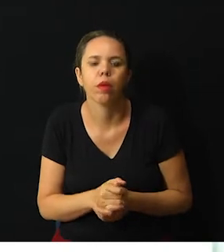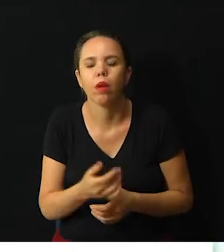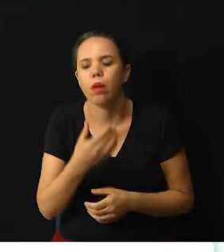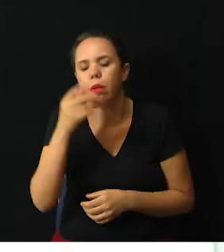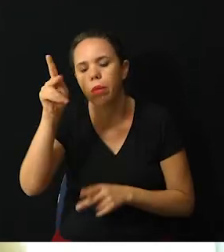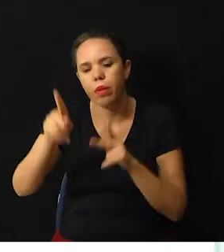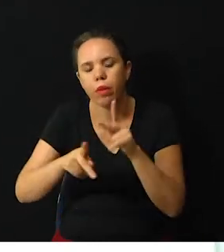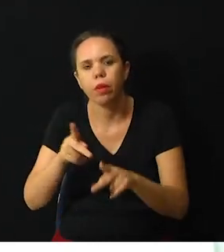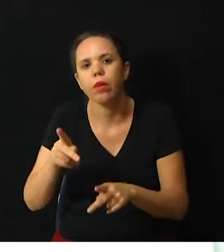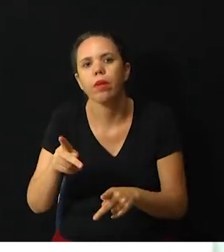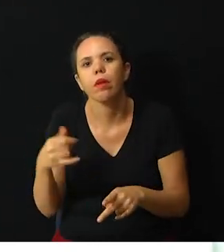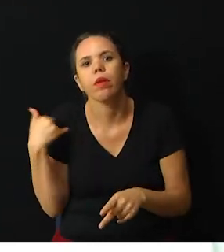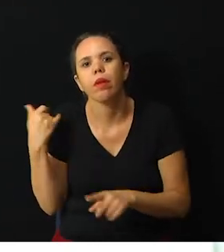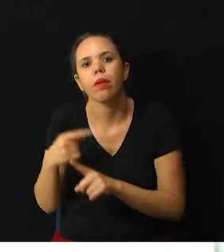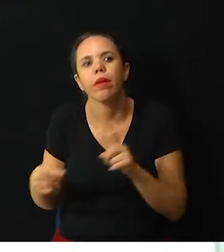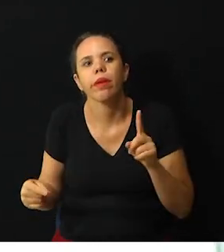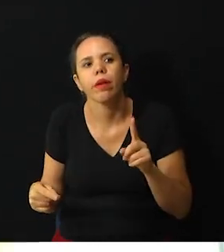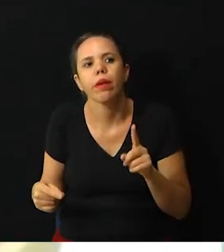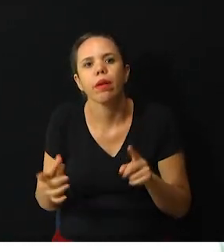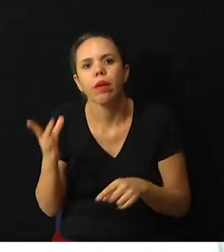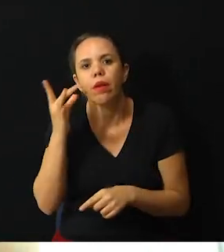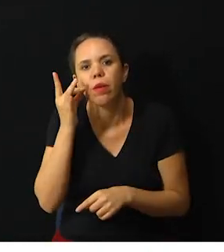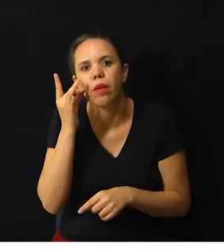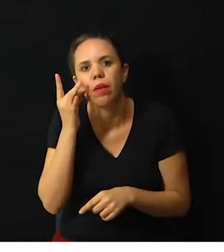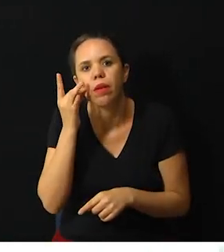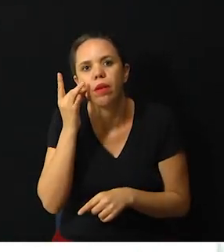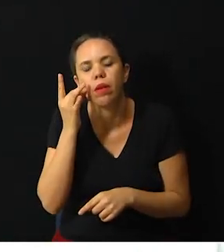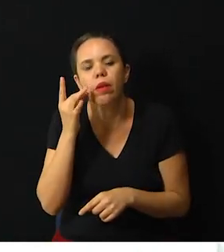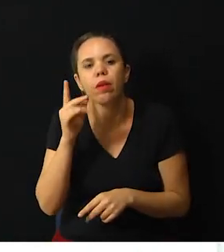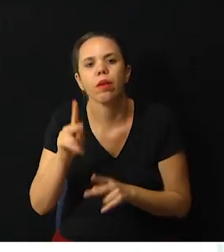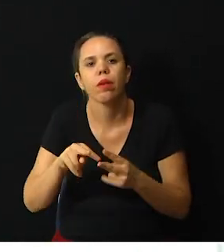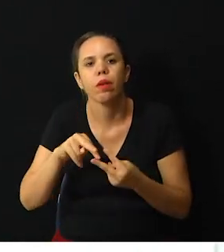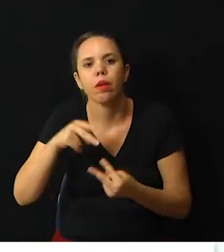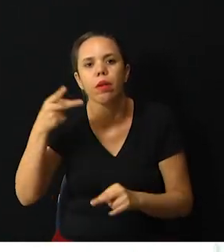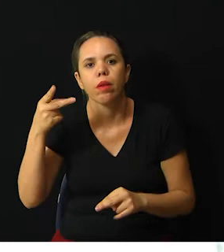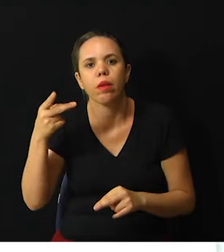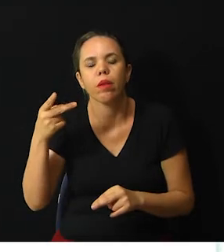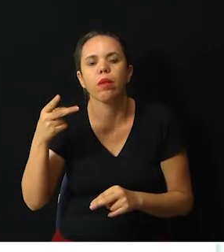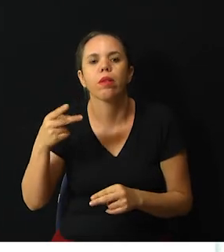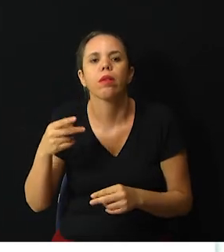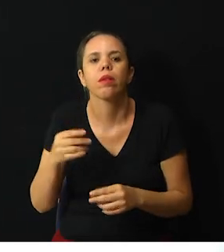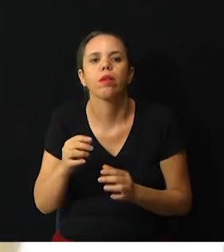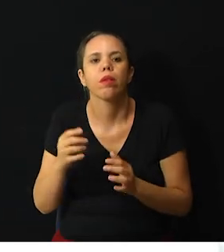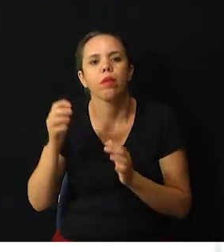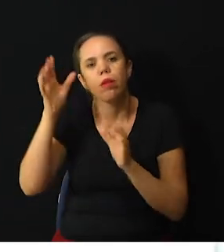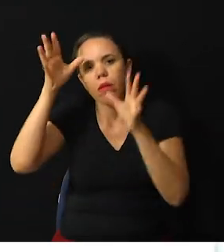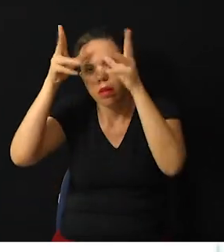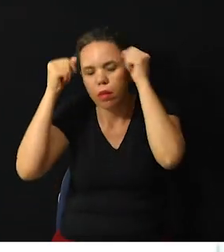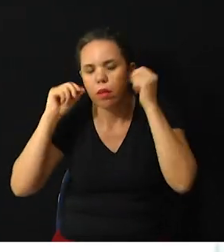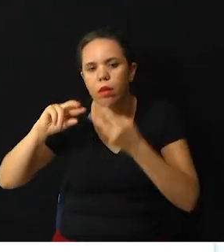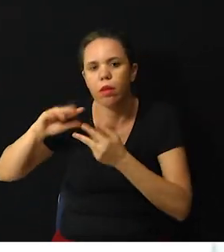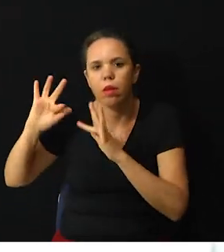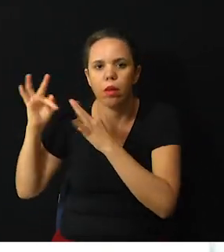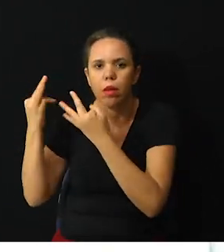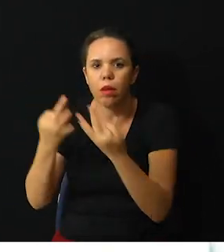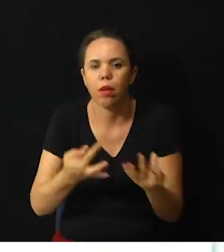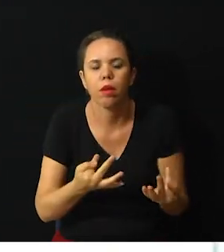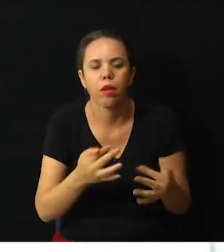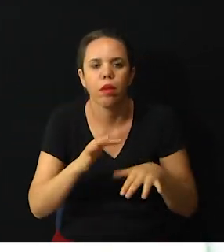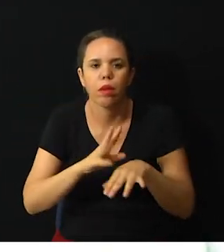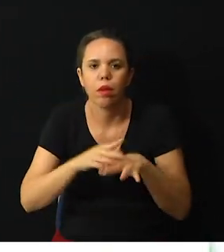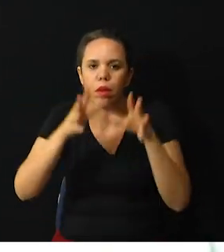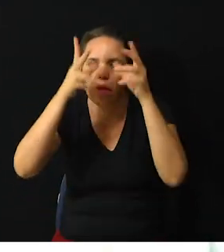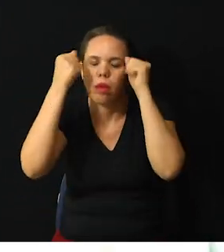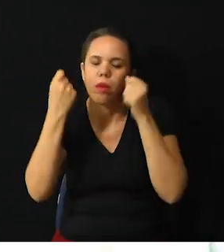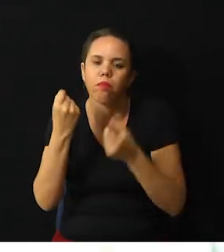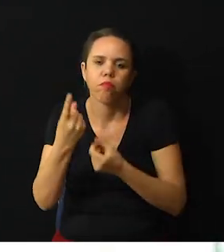sexo biológico, é a minha idade, é a presença ou não de um gene de fator de risco para Alzheimer, ou mesmo de herança monogênica para